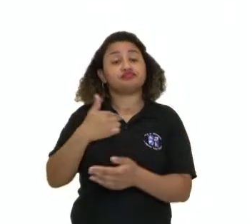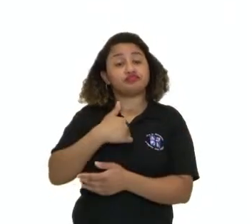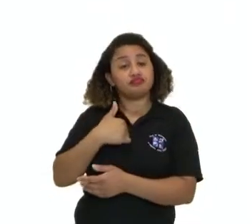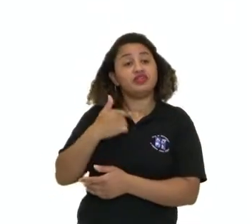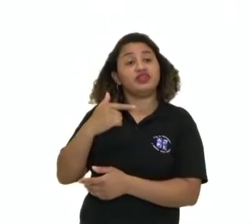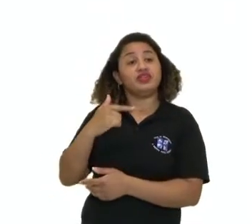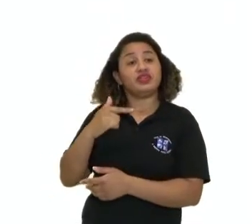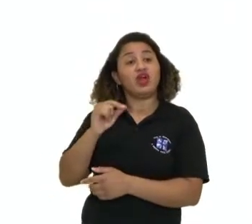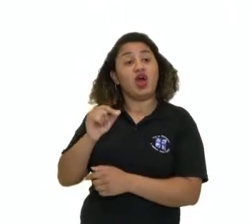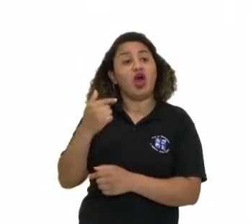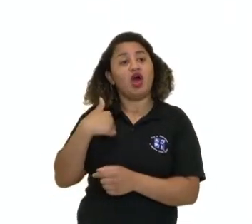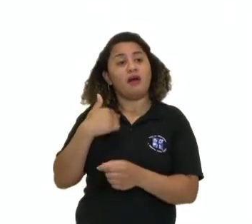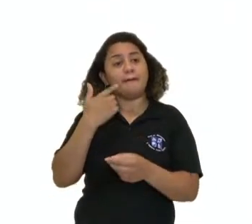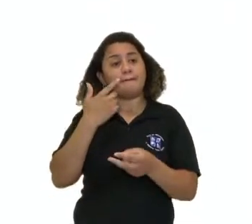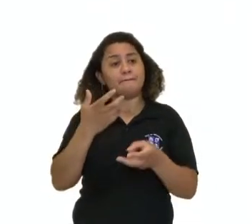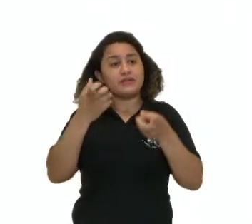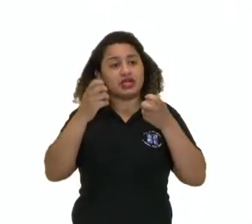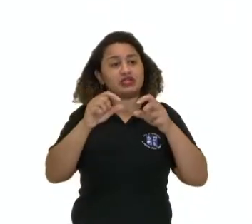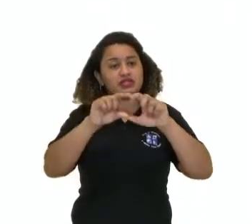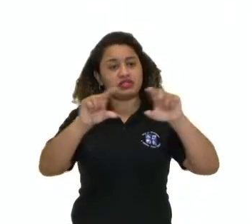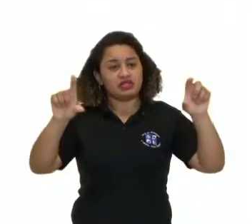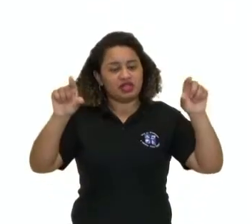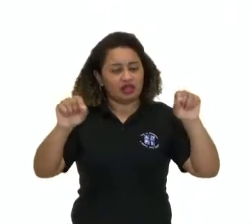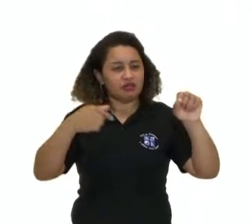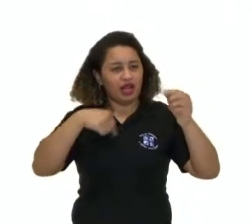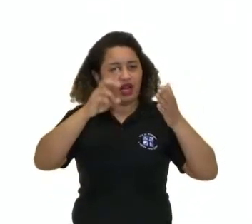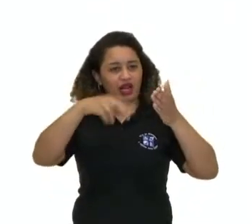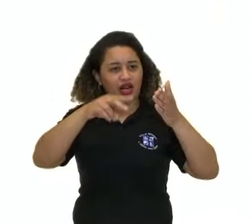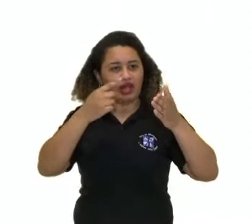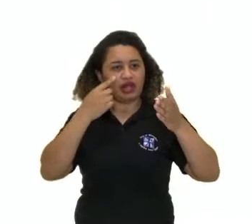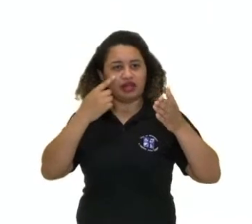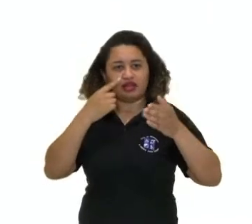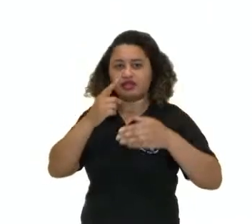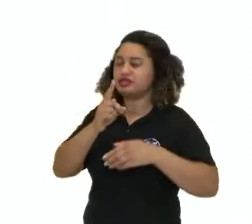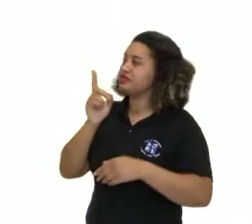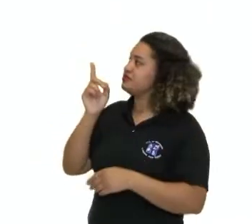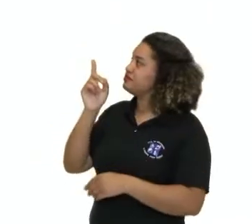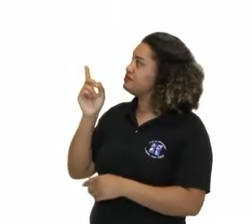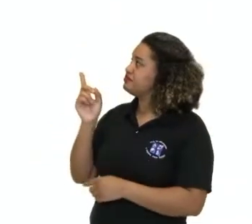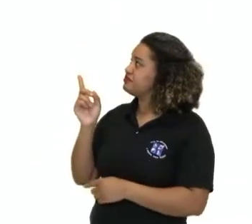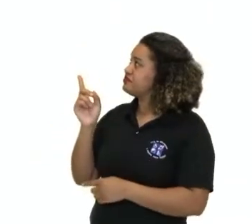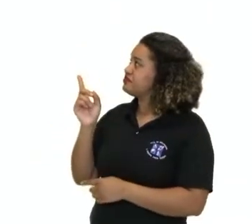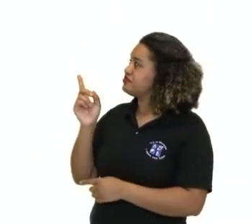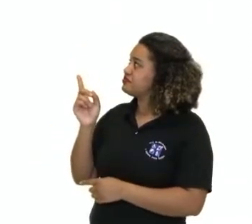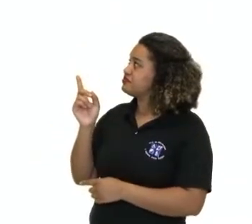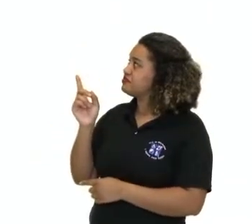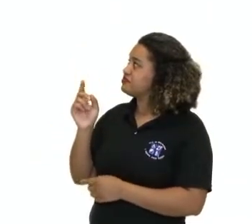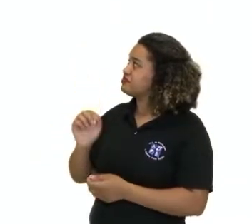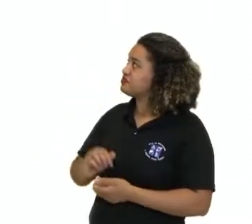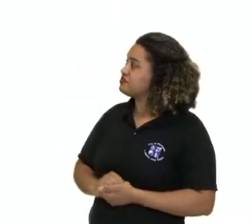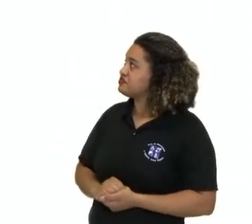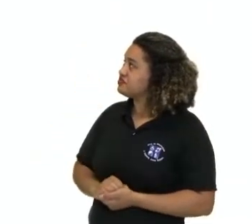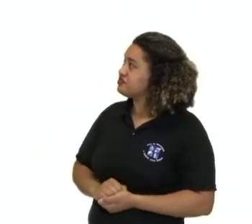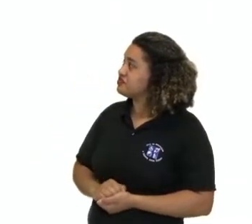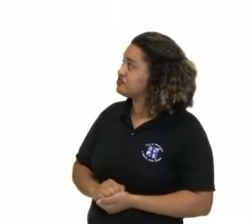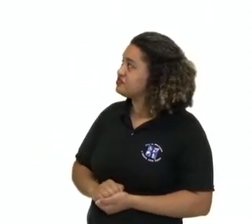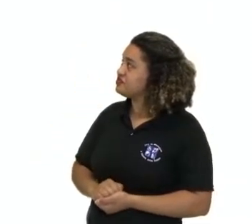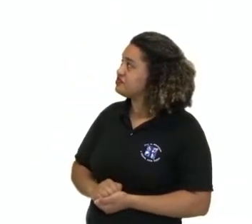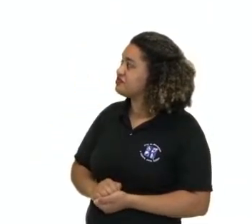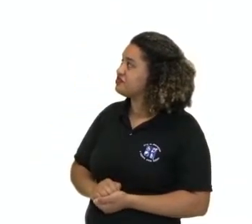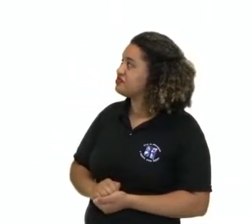livro não era nada atraente nem para mim nem para a maioria absoluta dos meninos e meninas